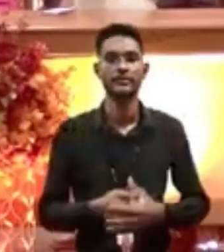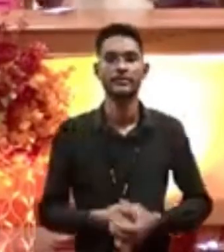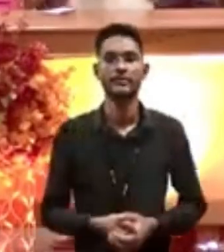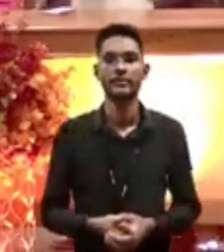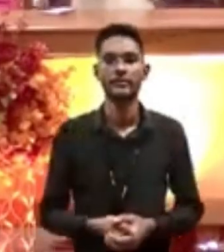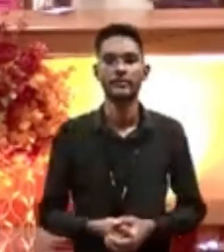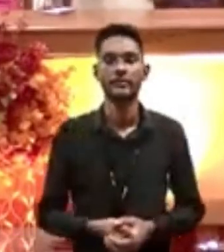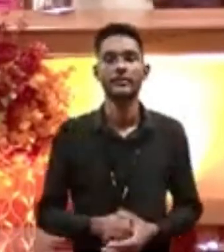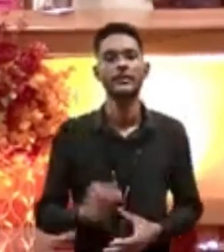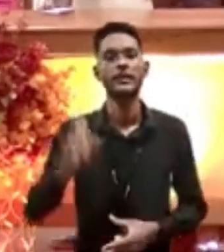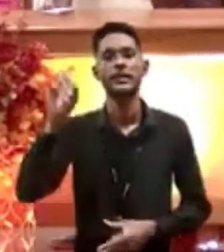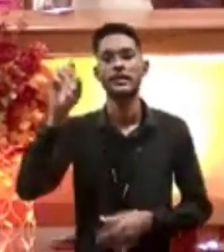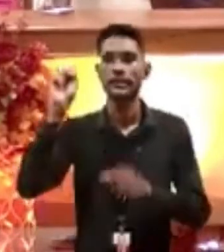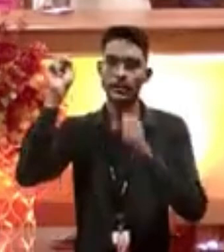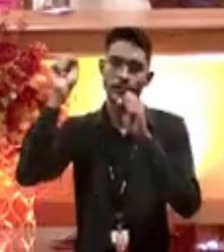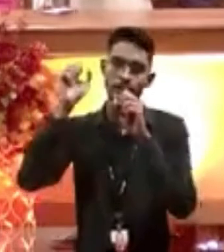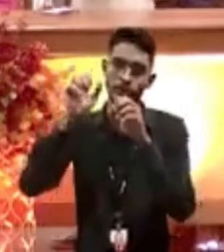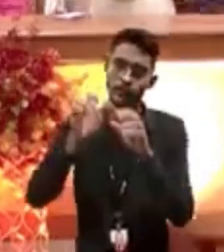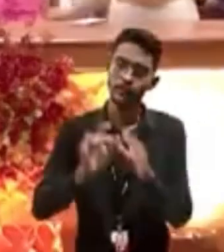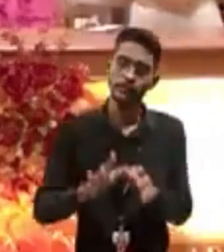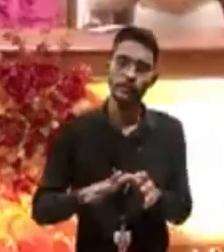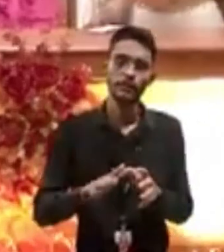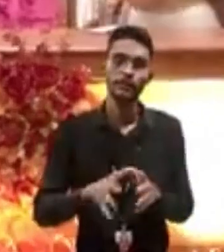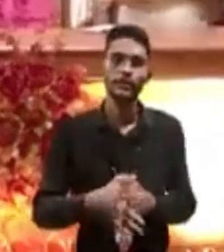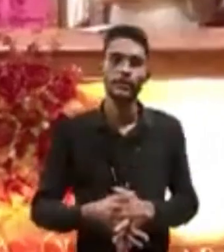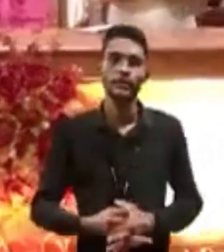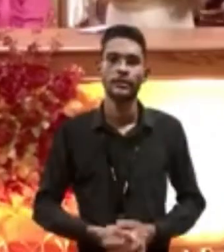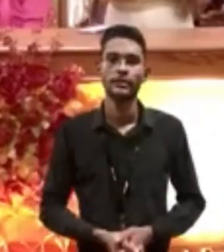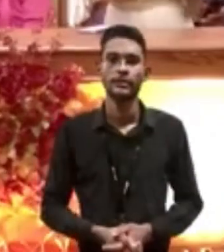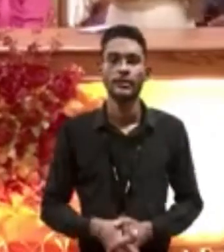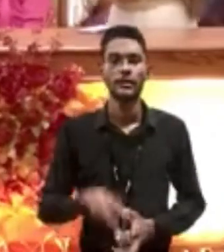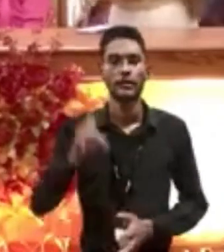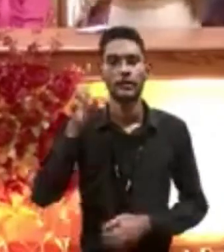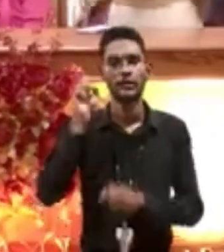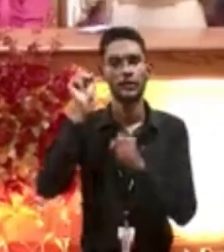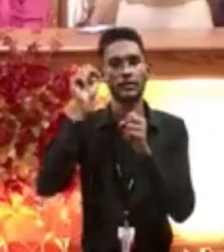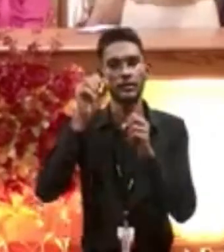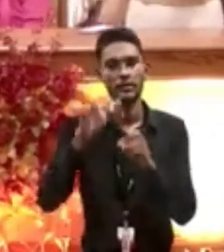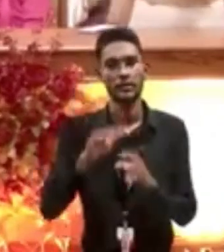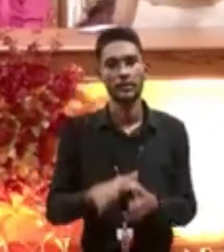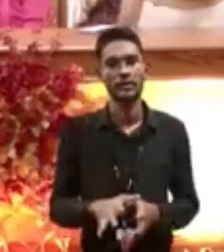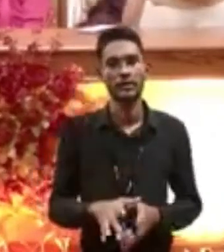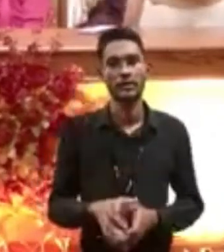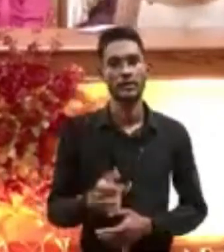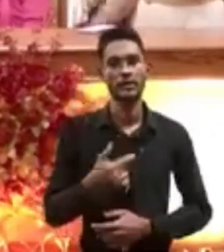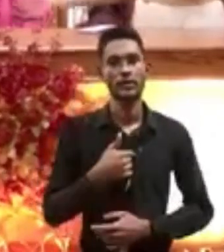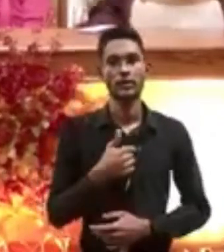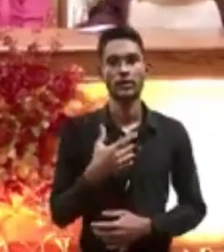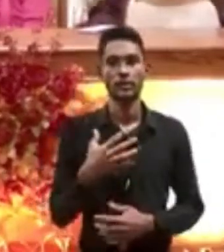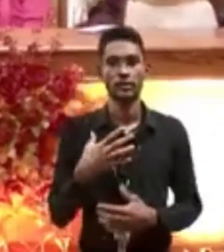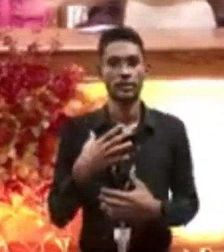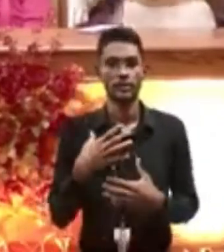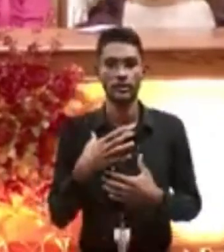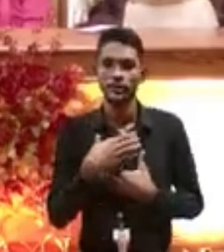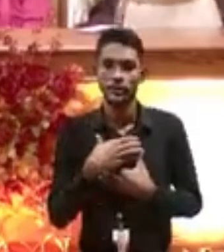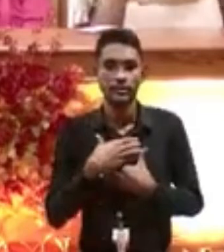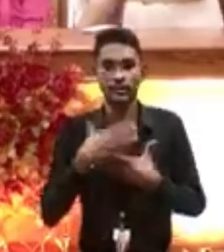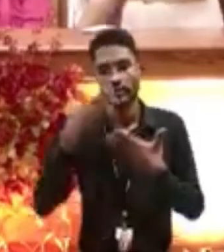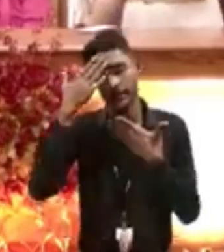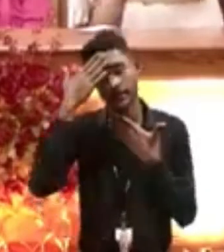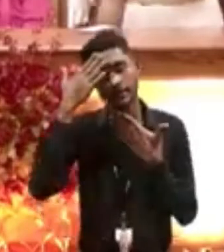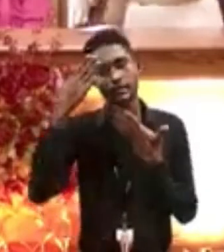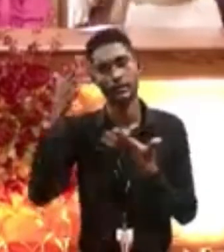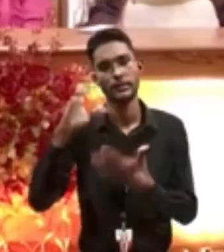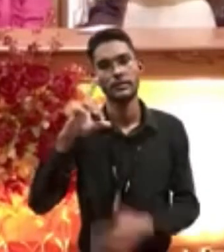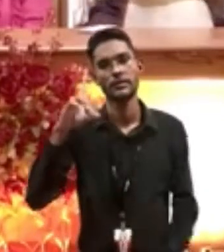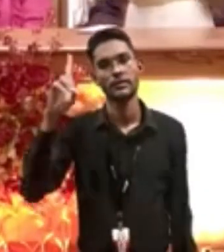Deus abençoe, não perde voucher não, pastor Luiz. Deus abençoe, eu estou muito grata a Deus por eles sempre